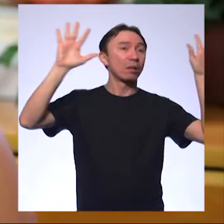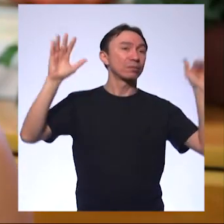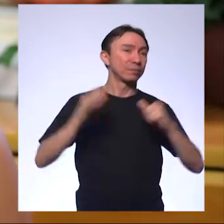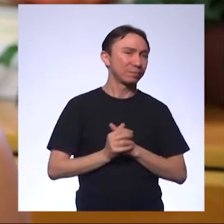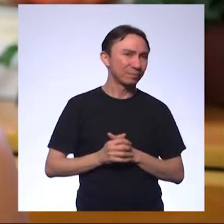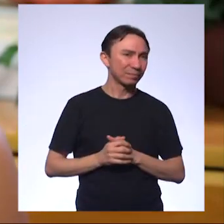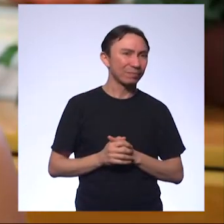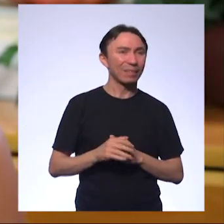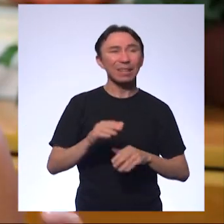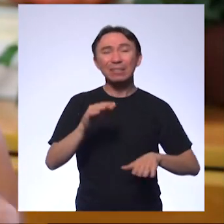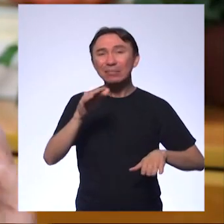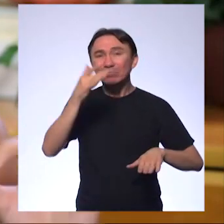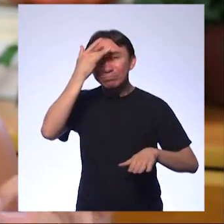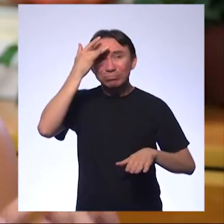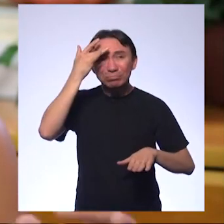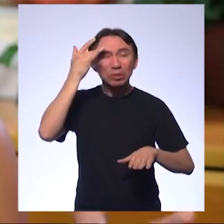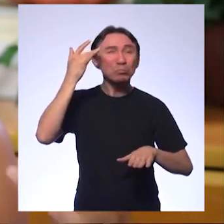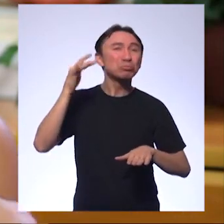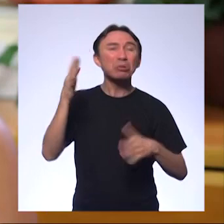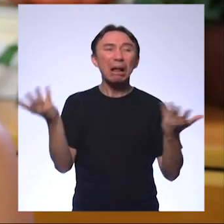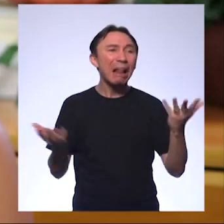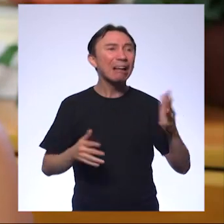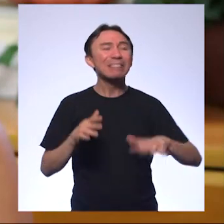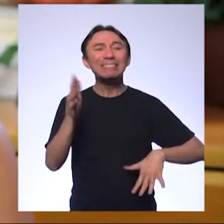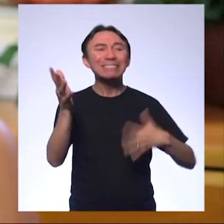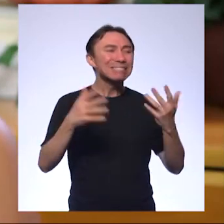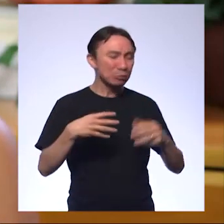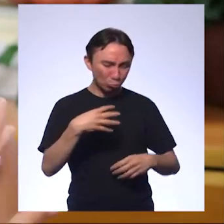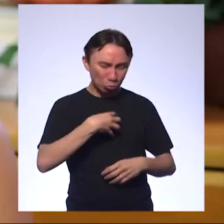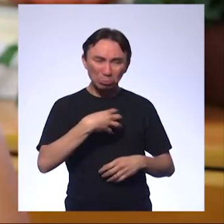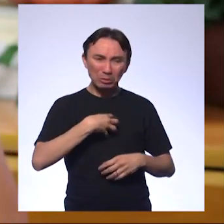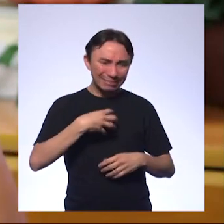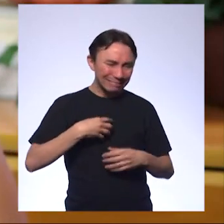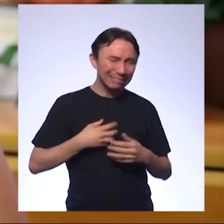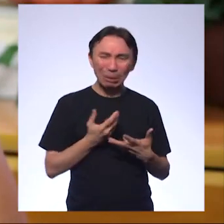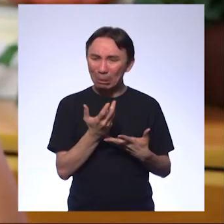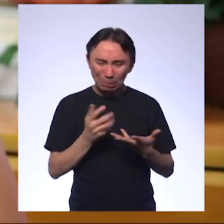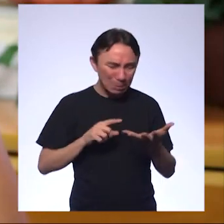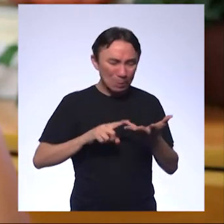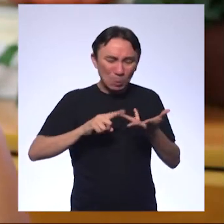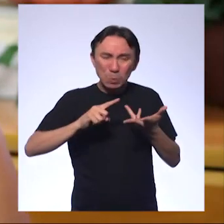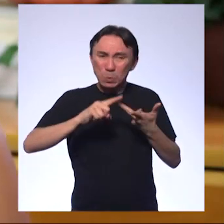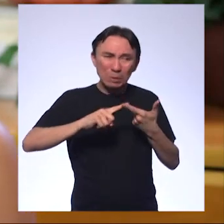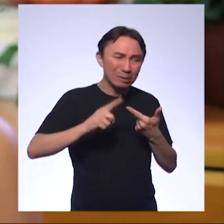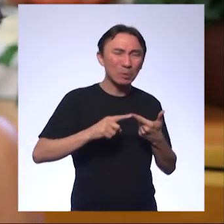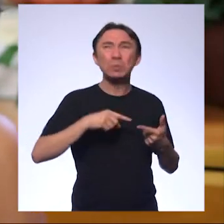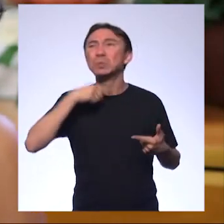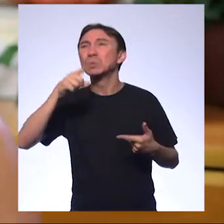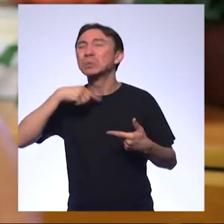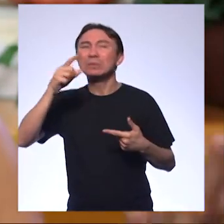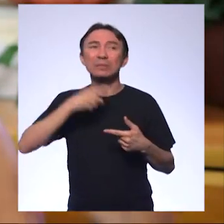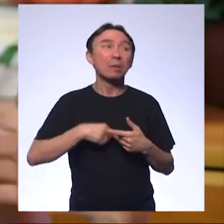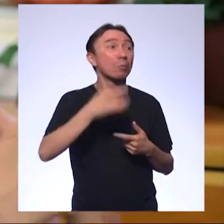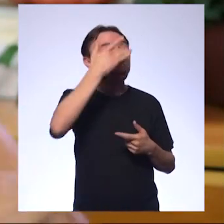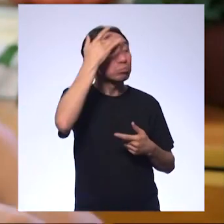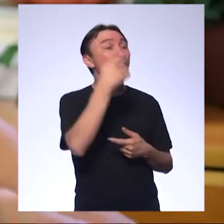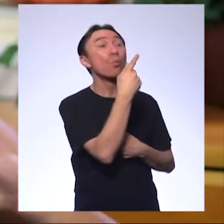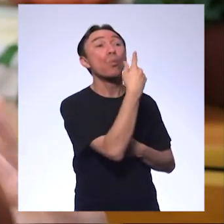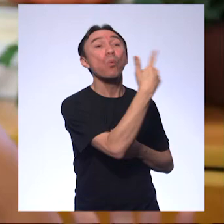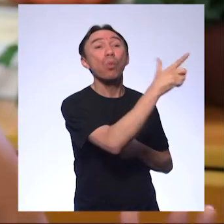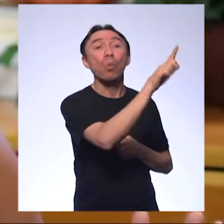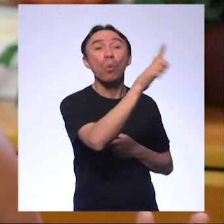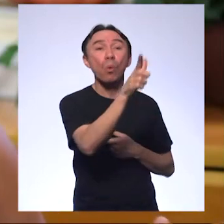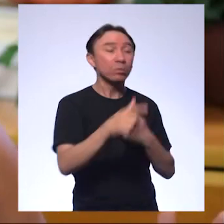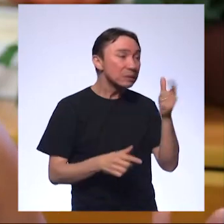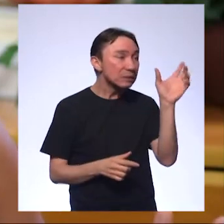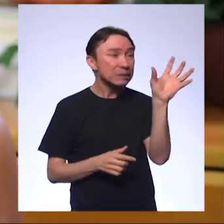problema, sabe? As pessoas, elas não conseguem lidar com os próprios sentimentos e muito menos com o sentimento dos outros. Então, elas preferem